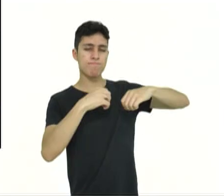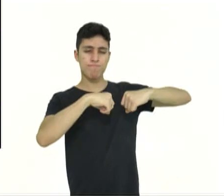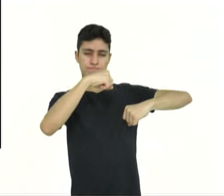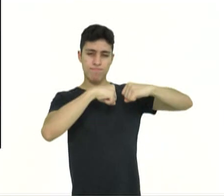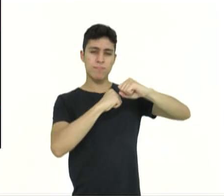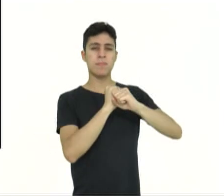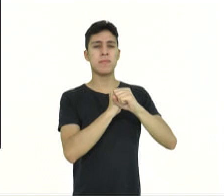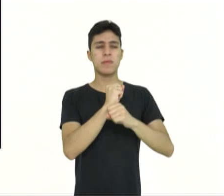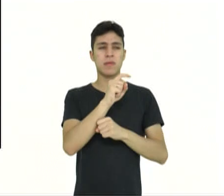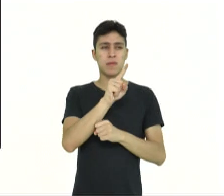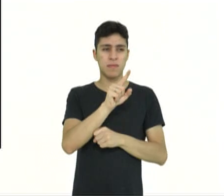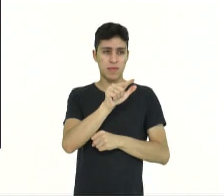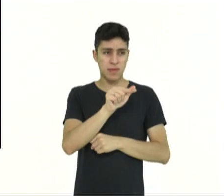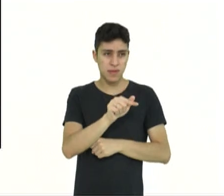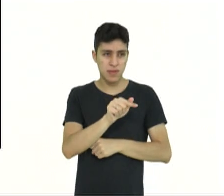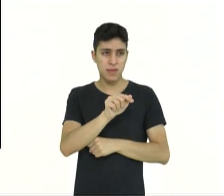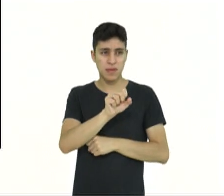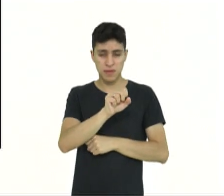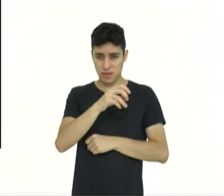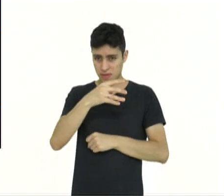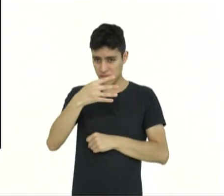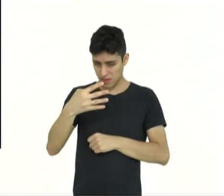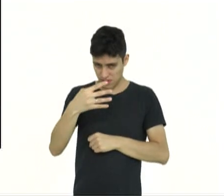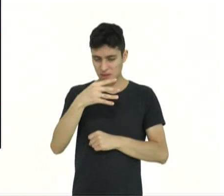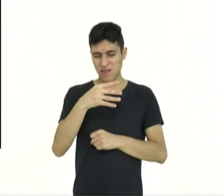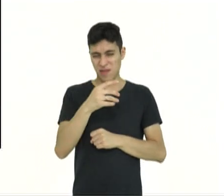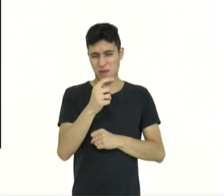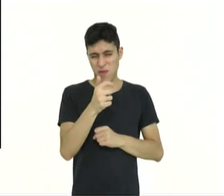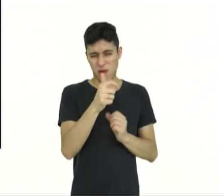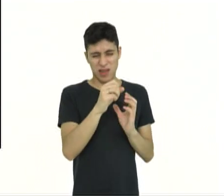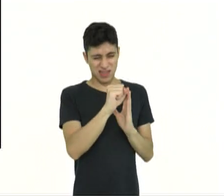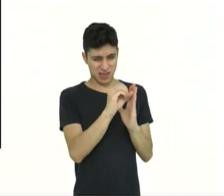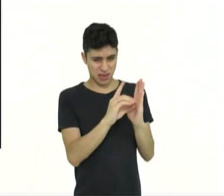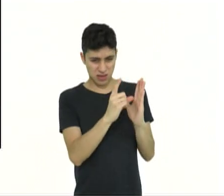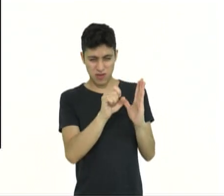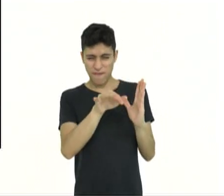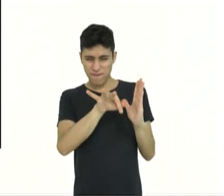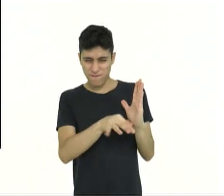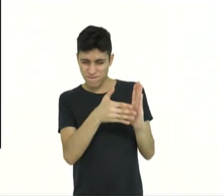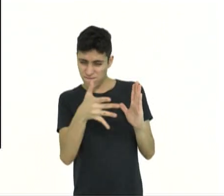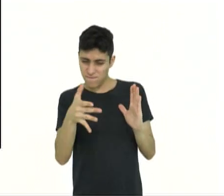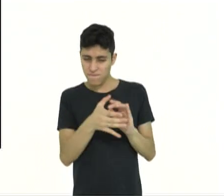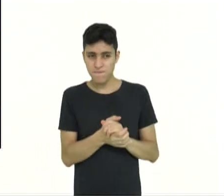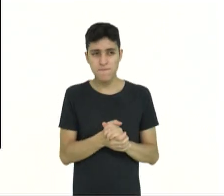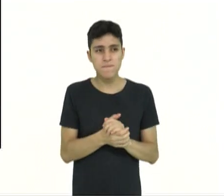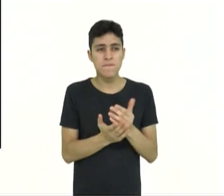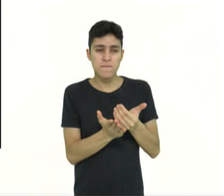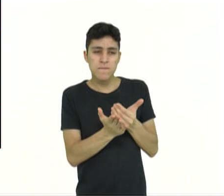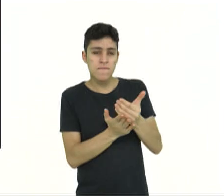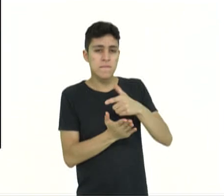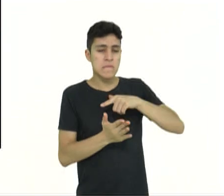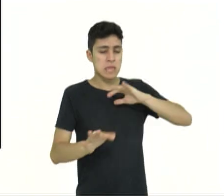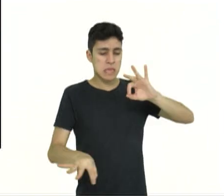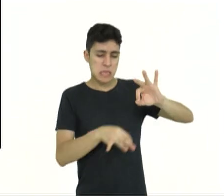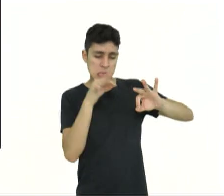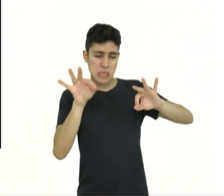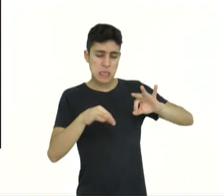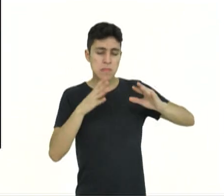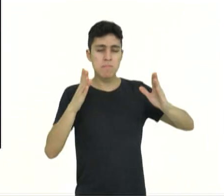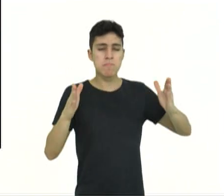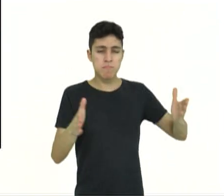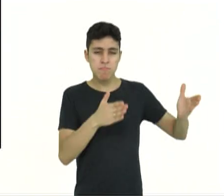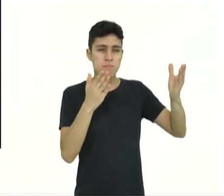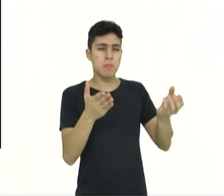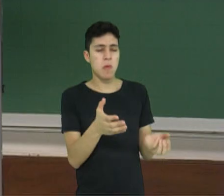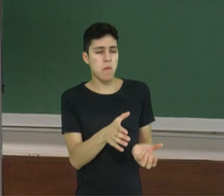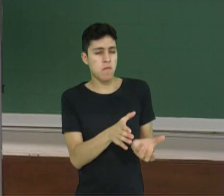de 1784, final do século XVIII. Foi a mecanização dos teares e a força a vapor. Depois surgiram os